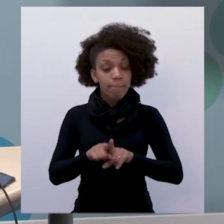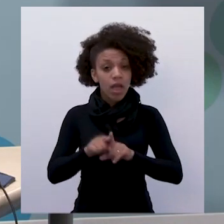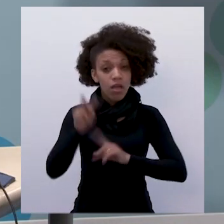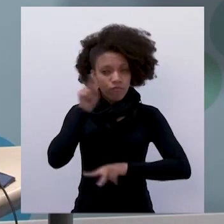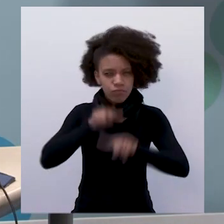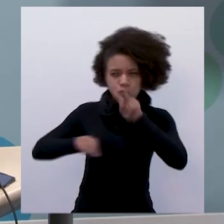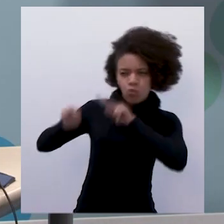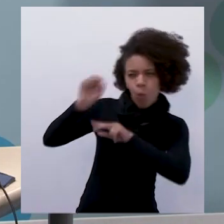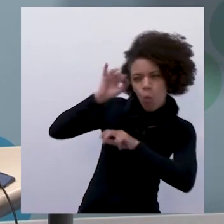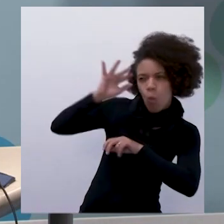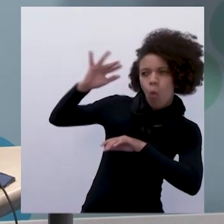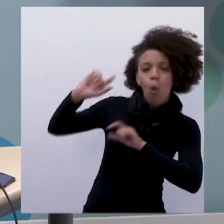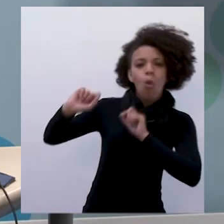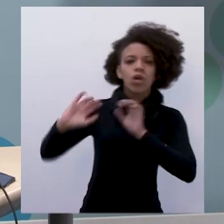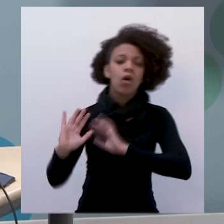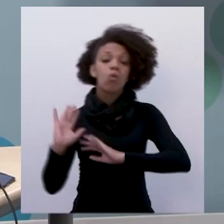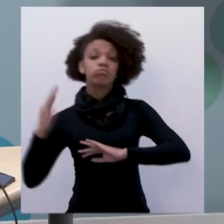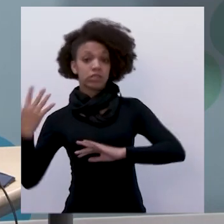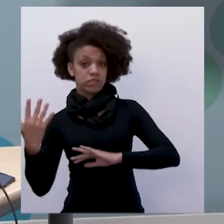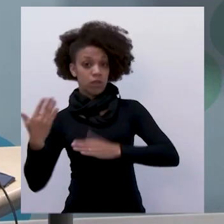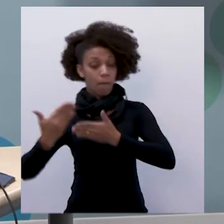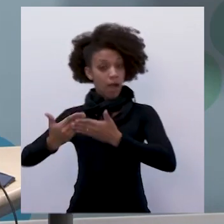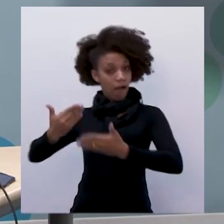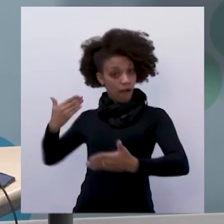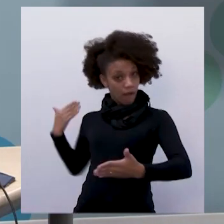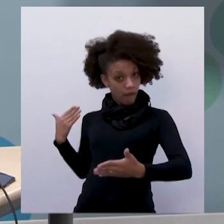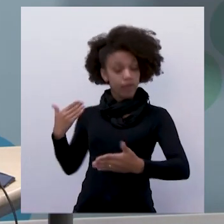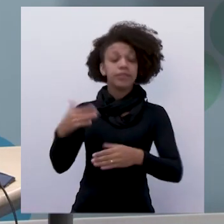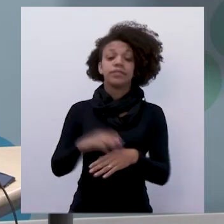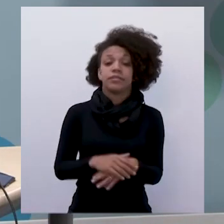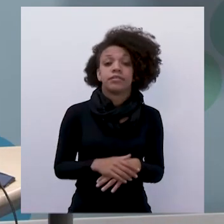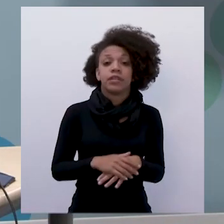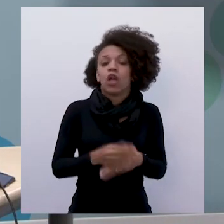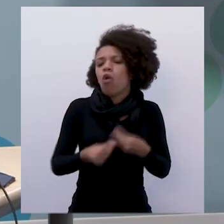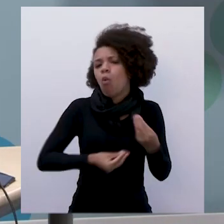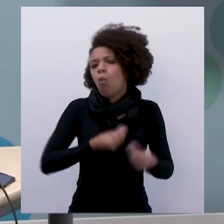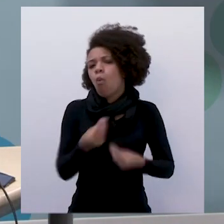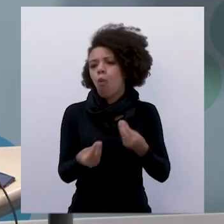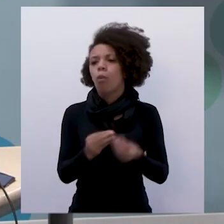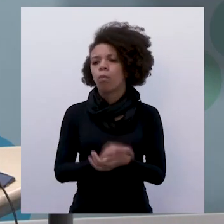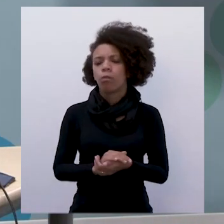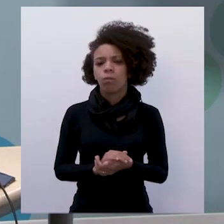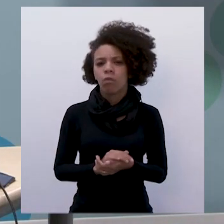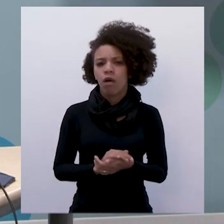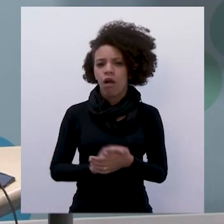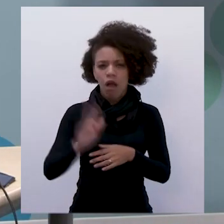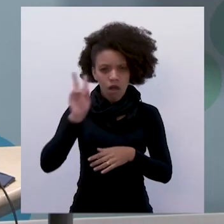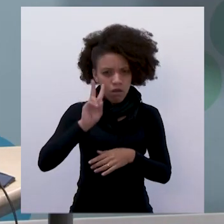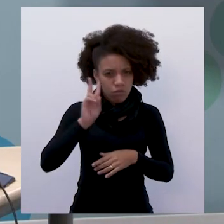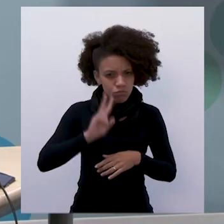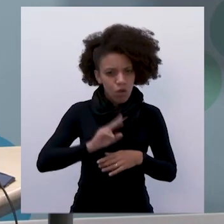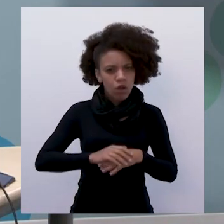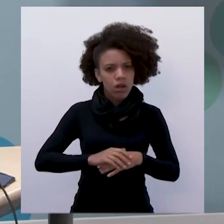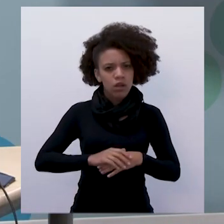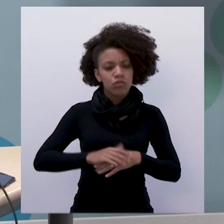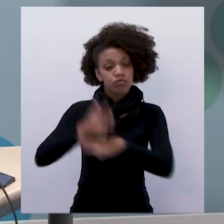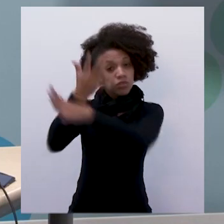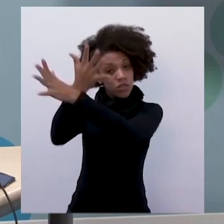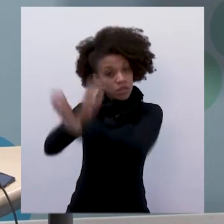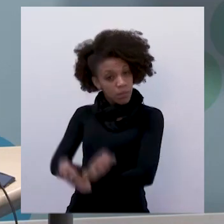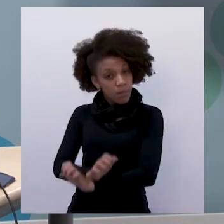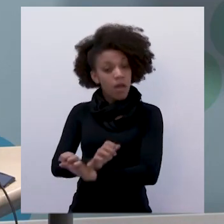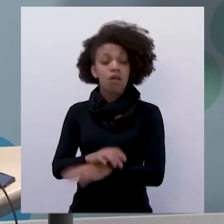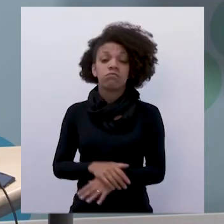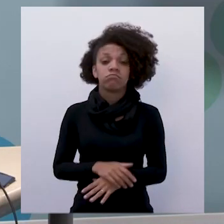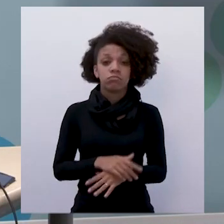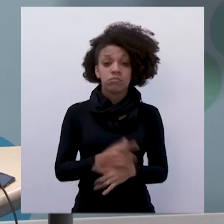foi determinados períodos históricos, né? Inclusive, como a história de Esparta, a história da Batalha das Termópilas